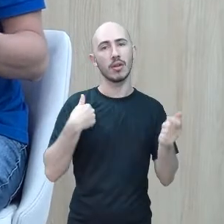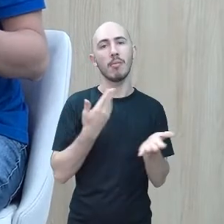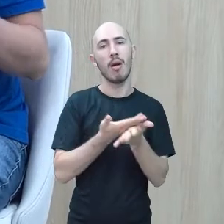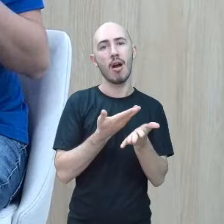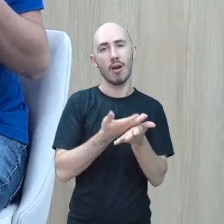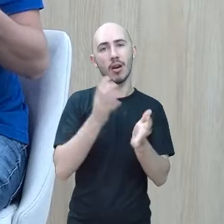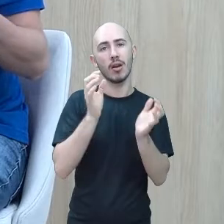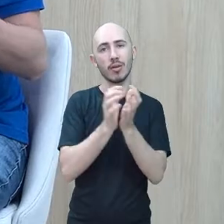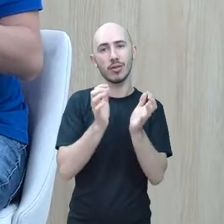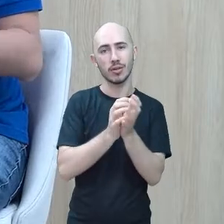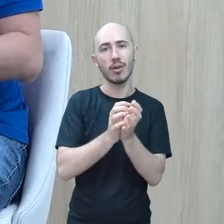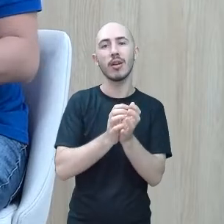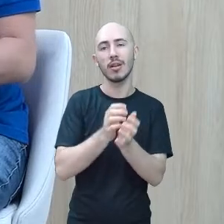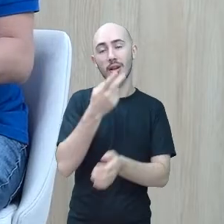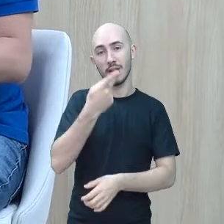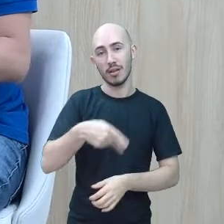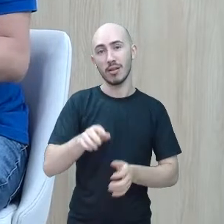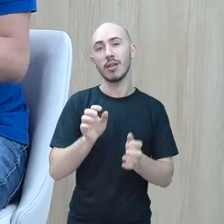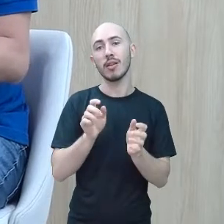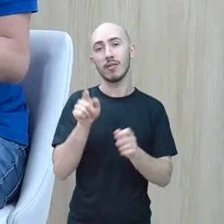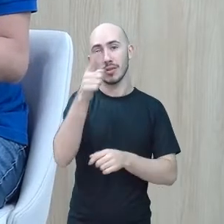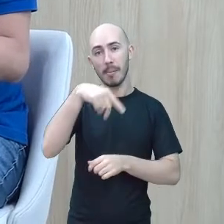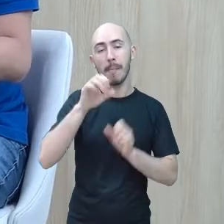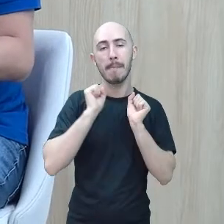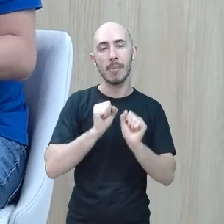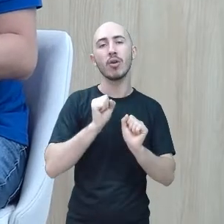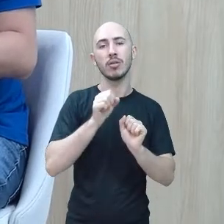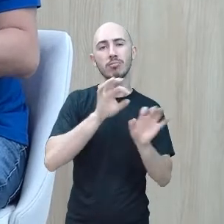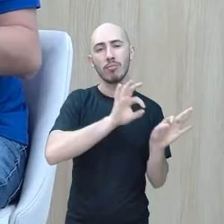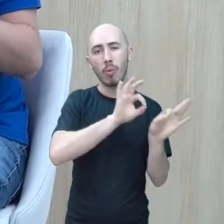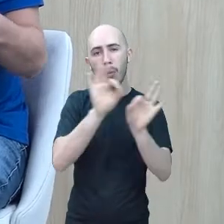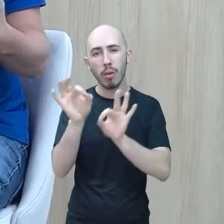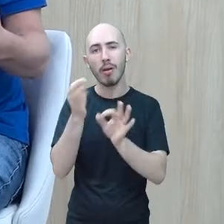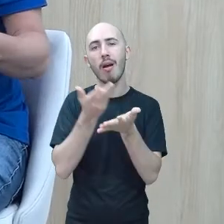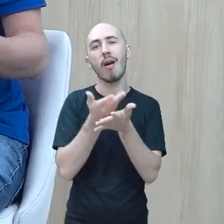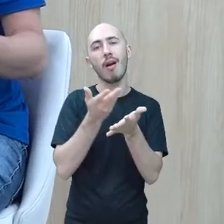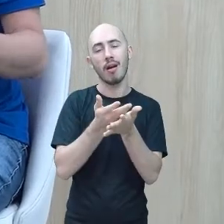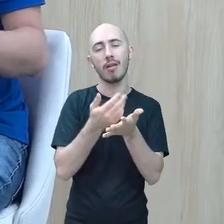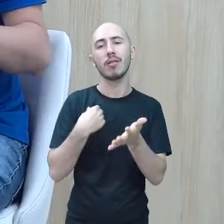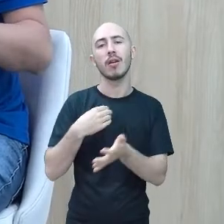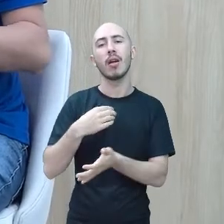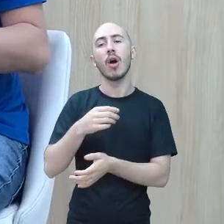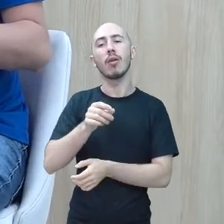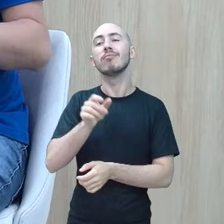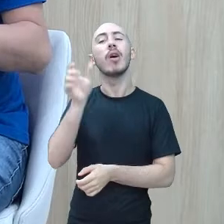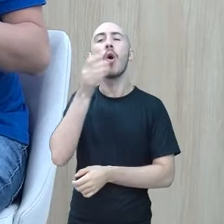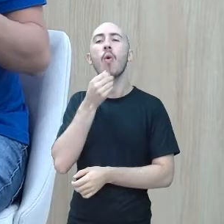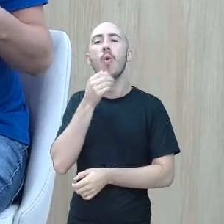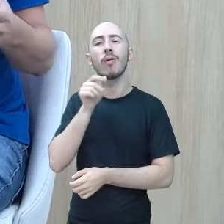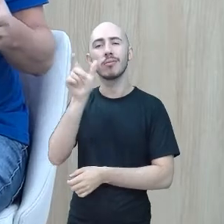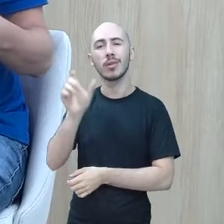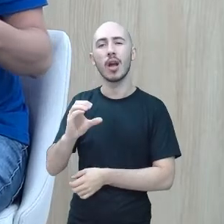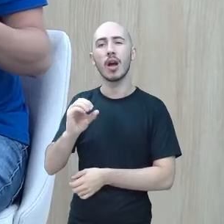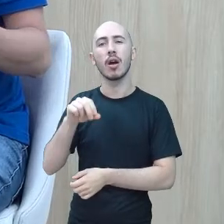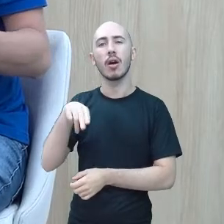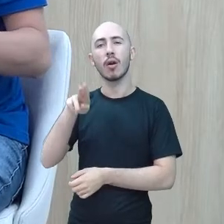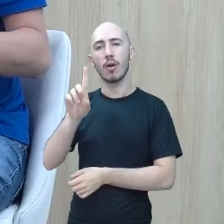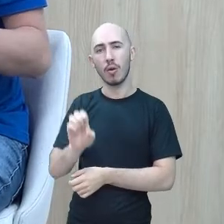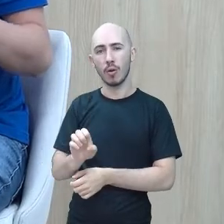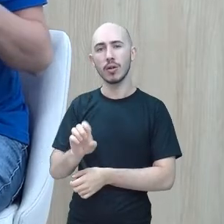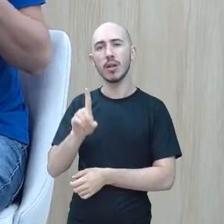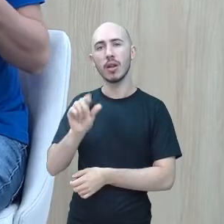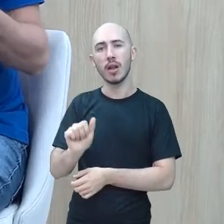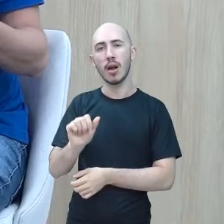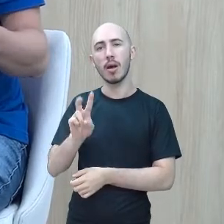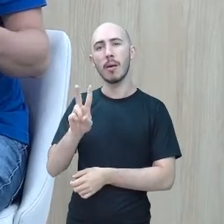do Recife, vocês podem conferir lá no canal, né, do Educa Recife, que foi a do Conde da Boa Vista, onde, né, surgiram grande parte dos patrimônios da